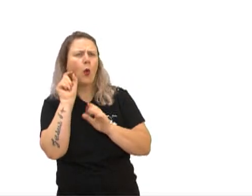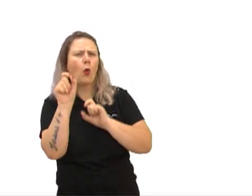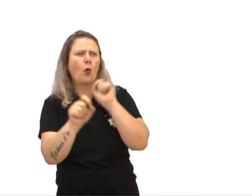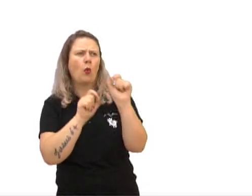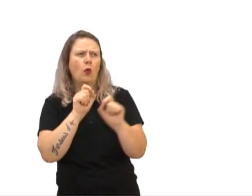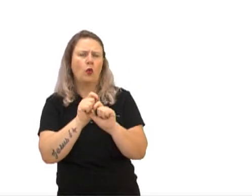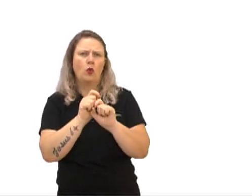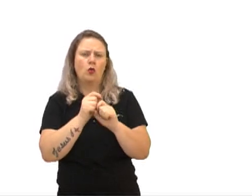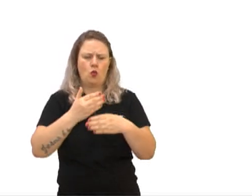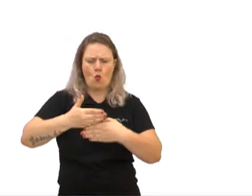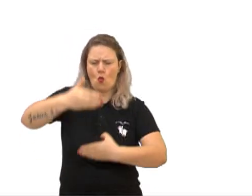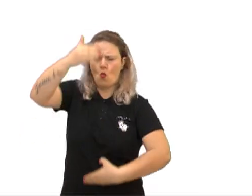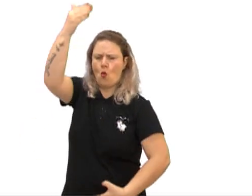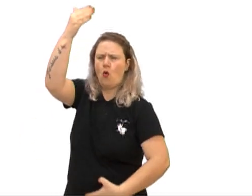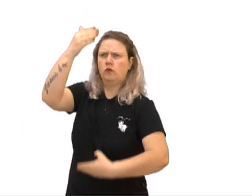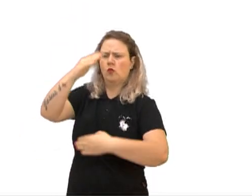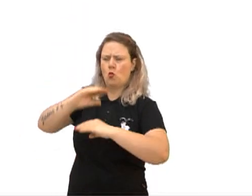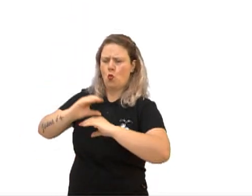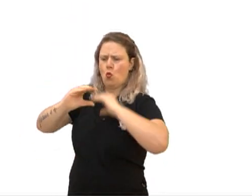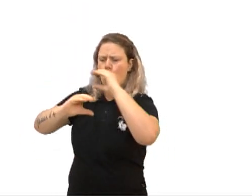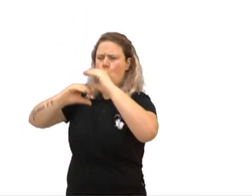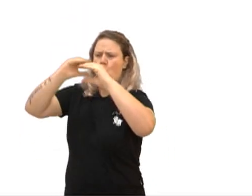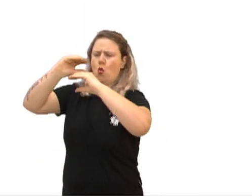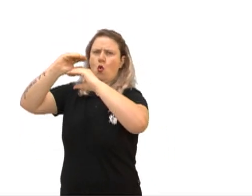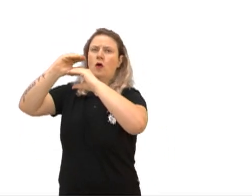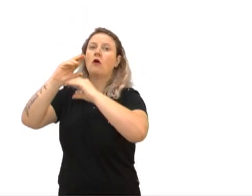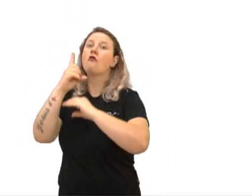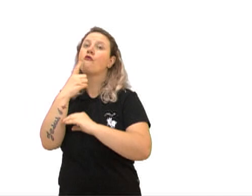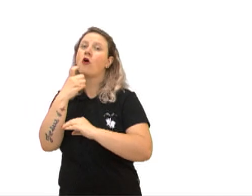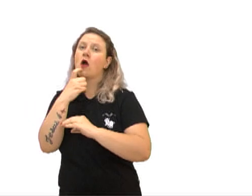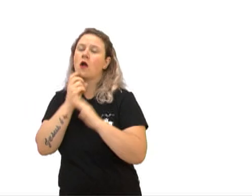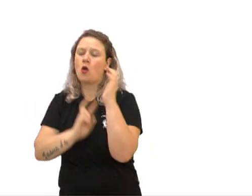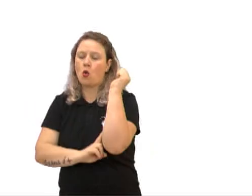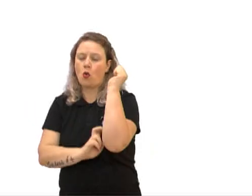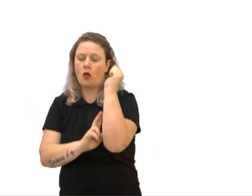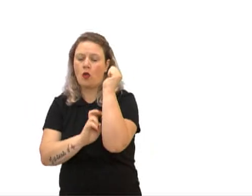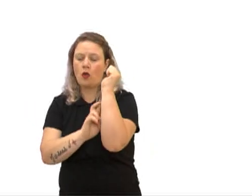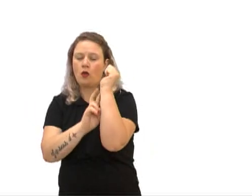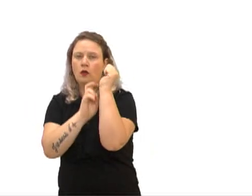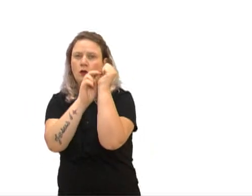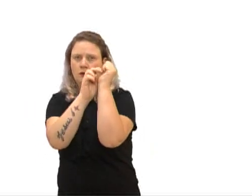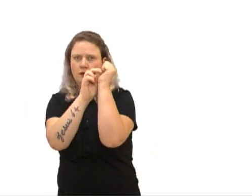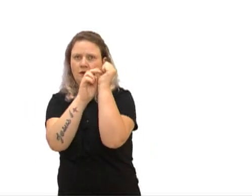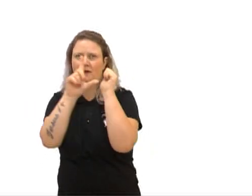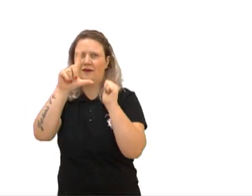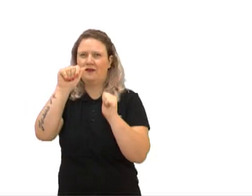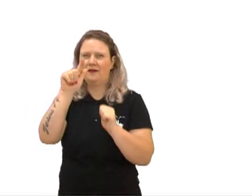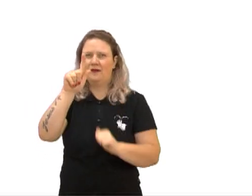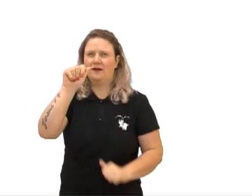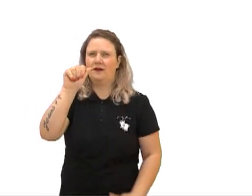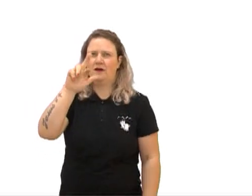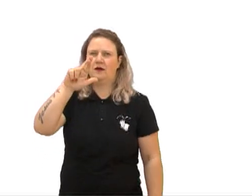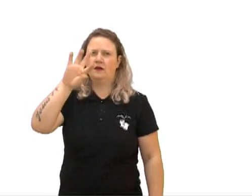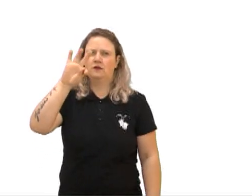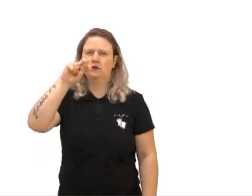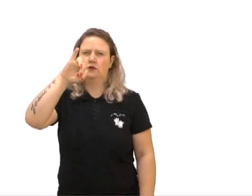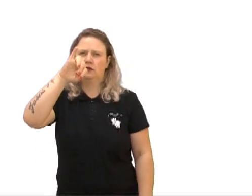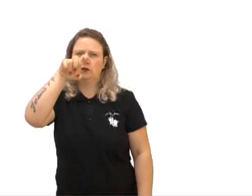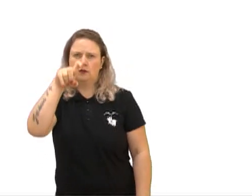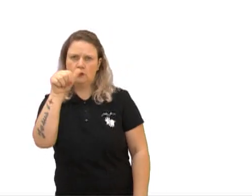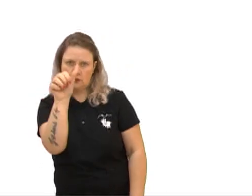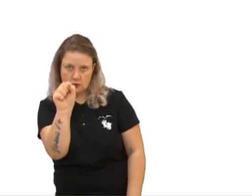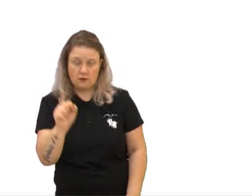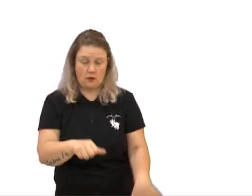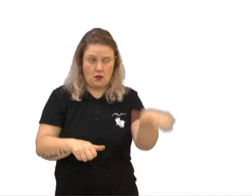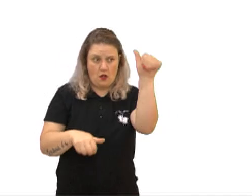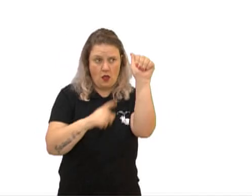muro de tijolo vermelho passeavam lagartixas. E agora, galera? Qual é o sujeito dessa oração? Alternativa A seria